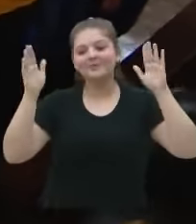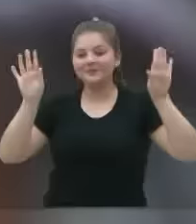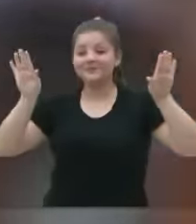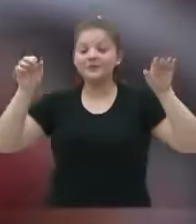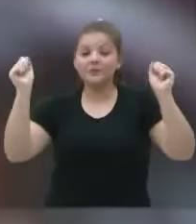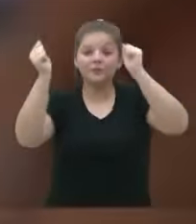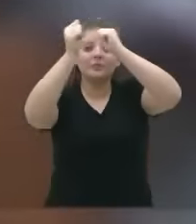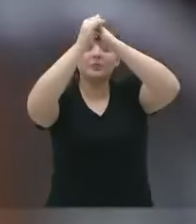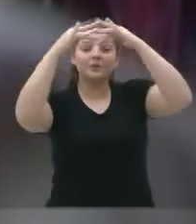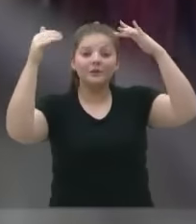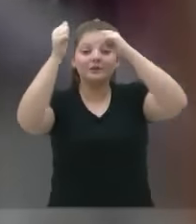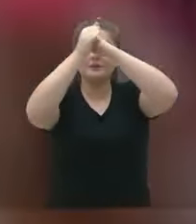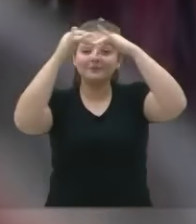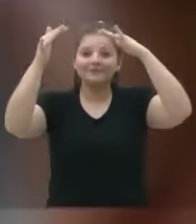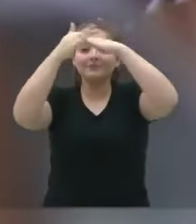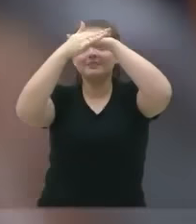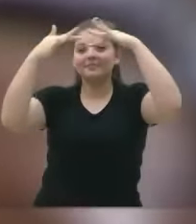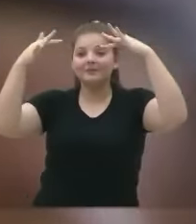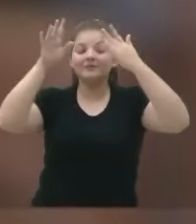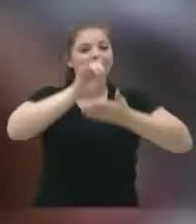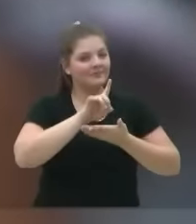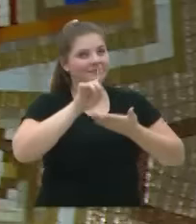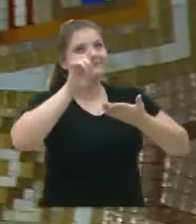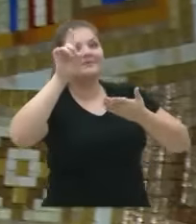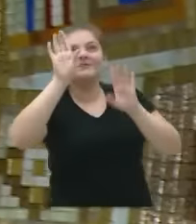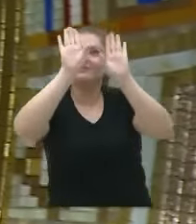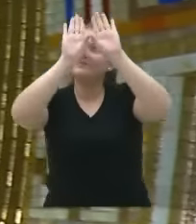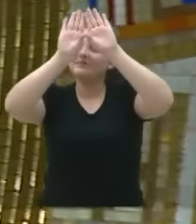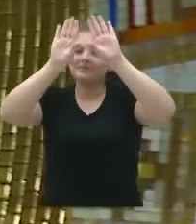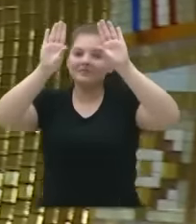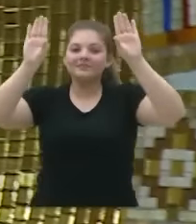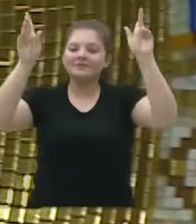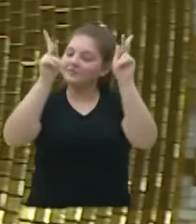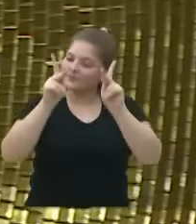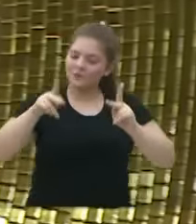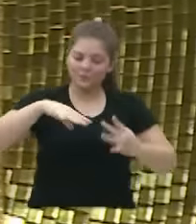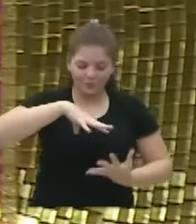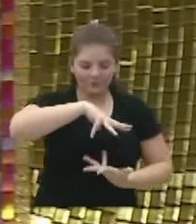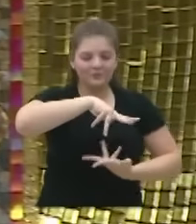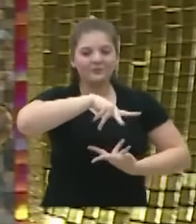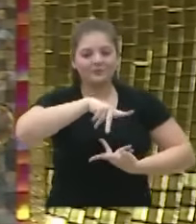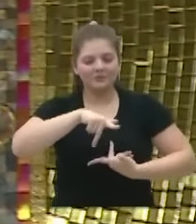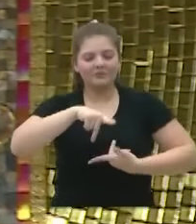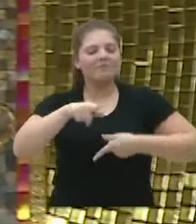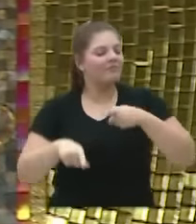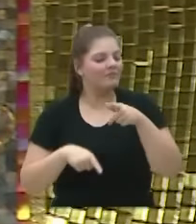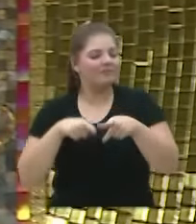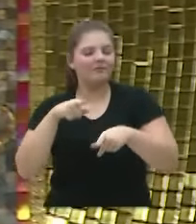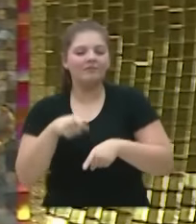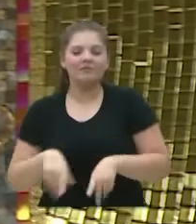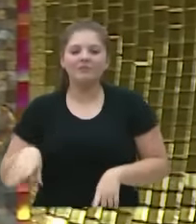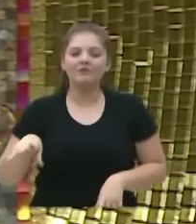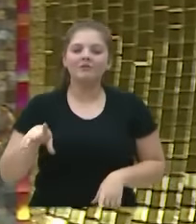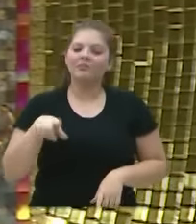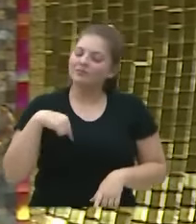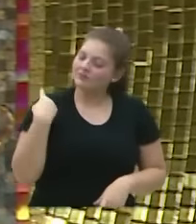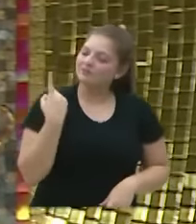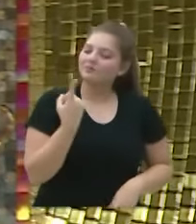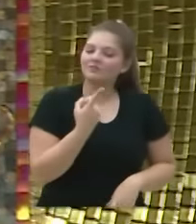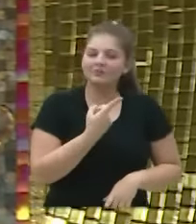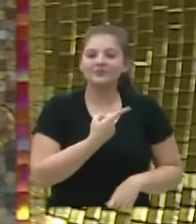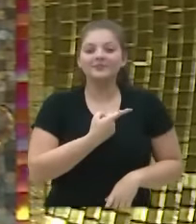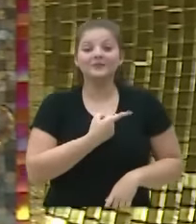aleluia. Glória, glória, glória. Deus não salva os céus, mas na terra